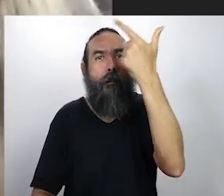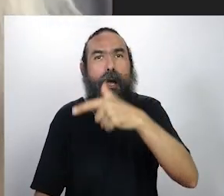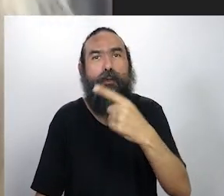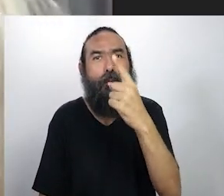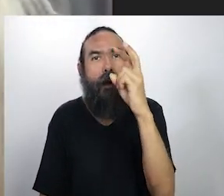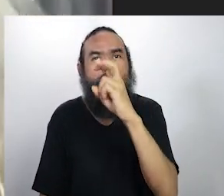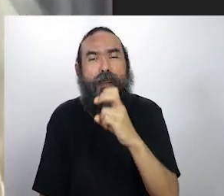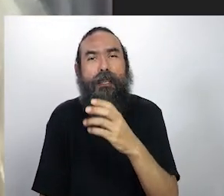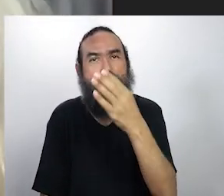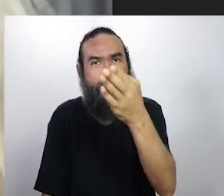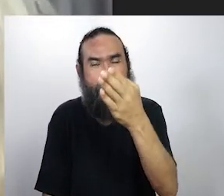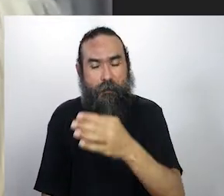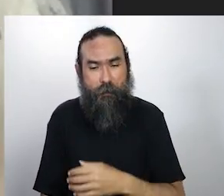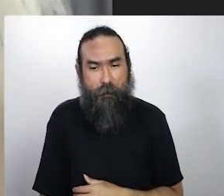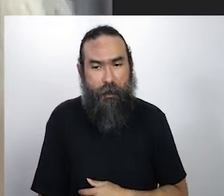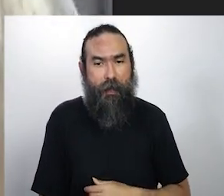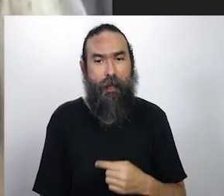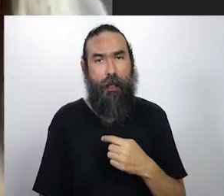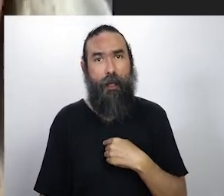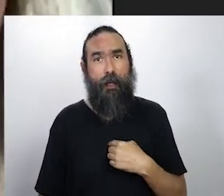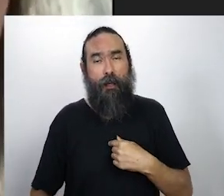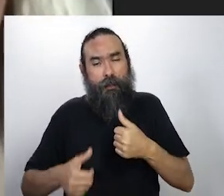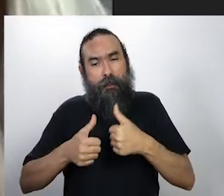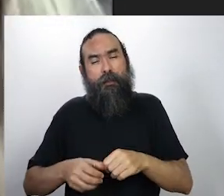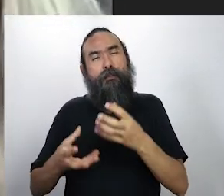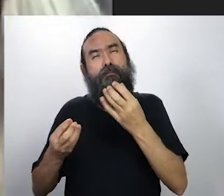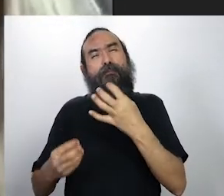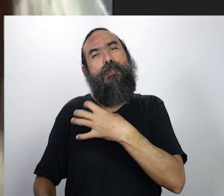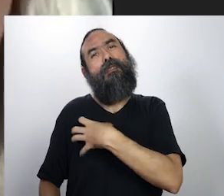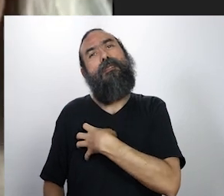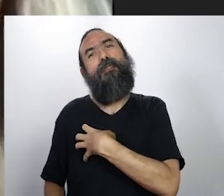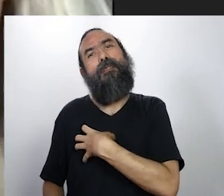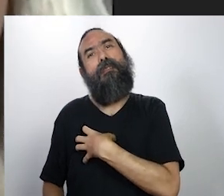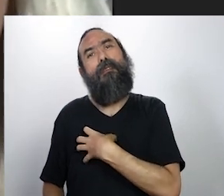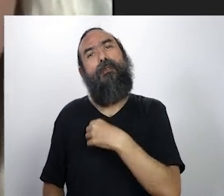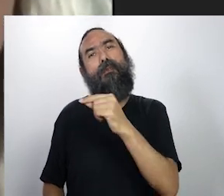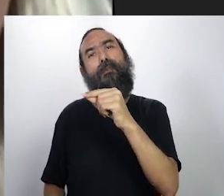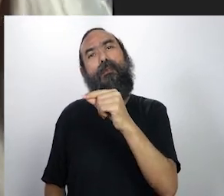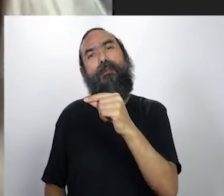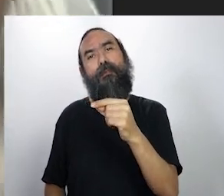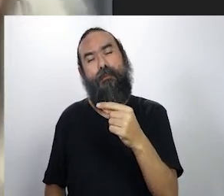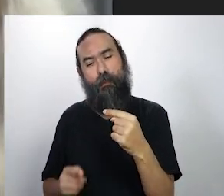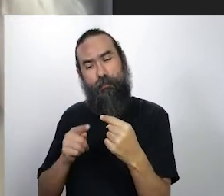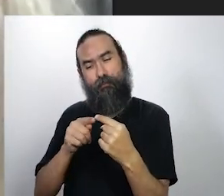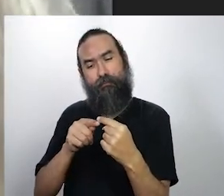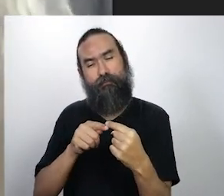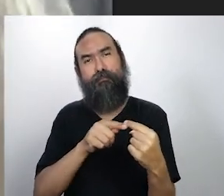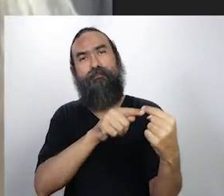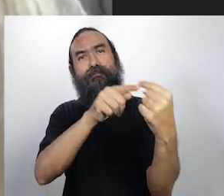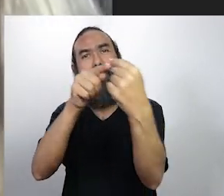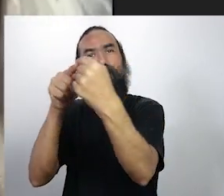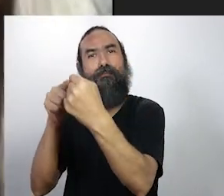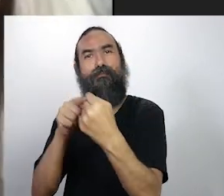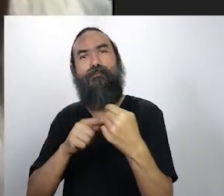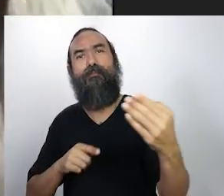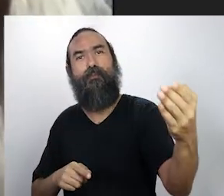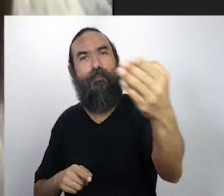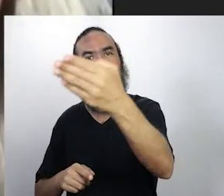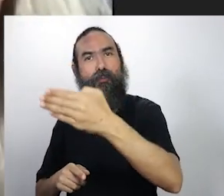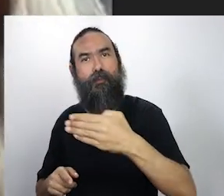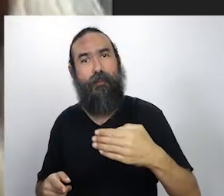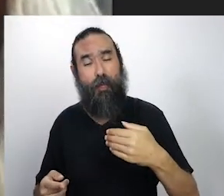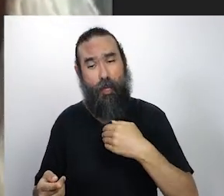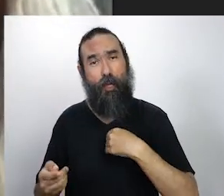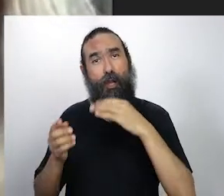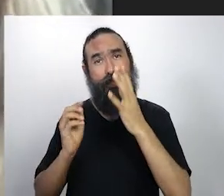todos, tá? Então, eu até coloquei no chat que eu quero contar de todos, vou pedir para a Narielle, tá? Porque